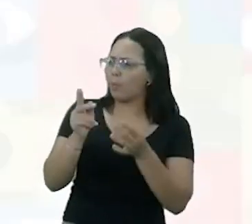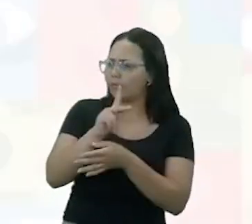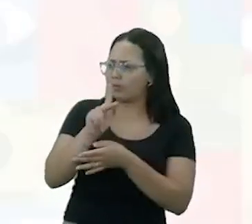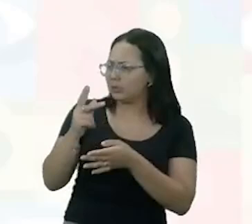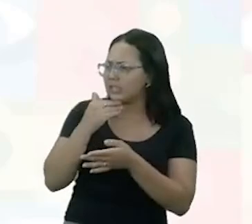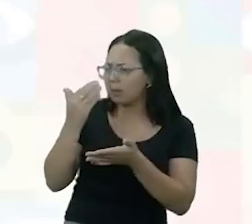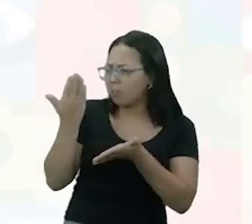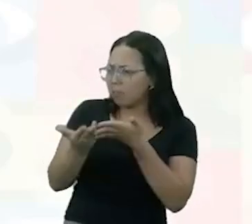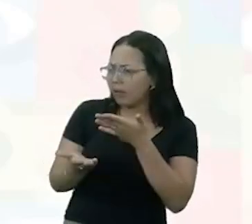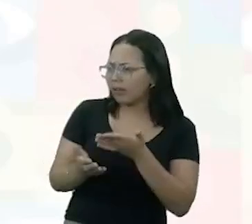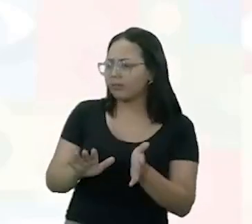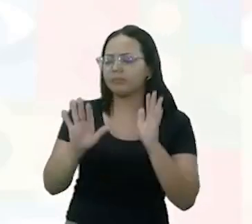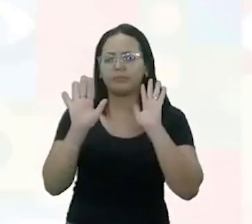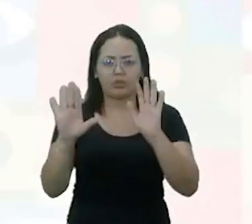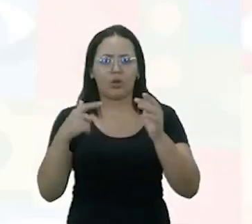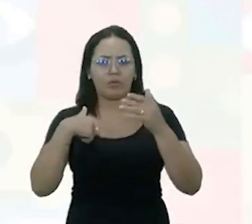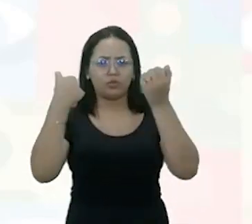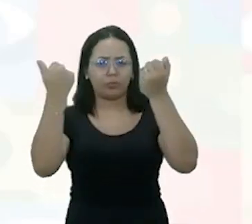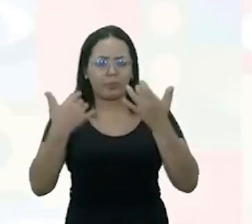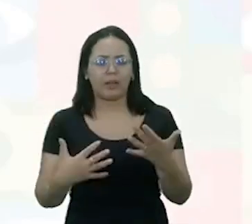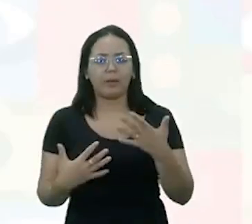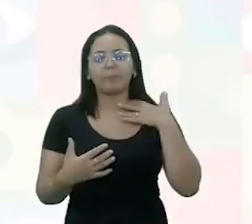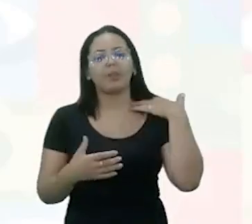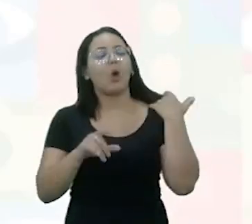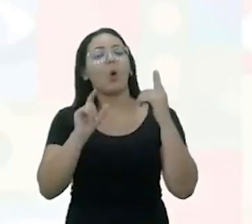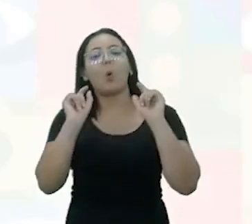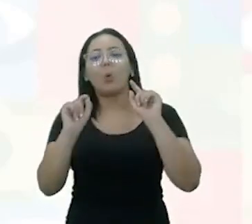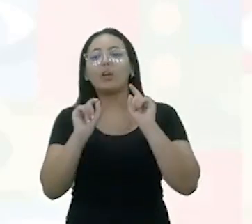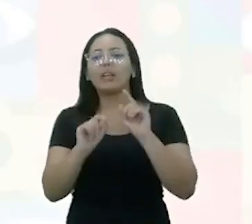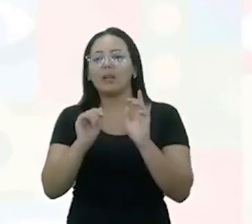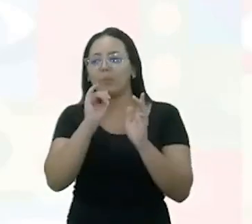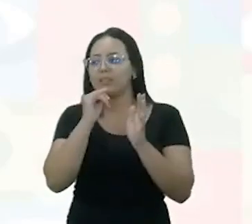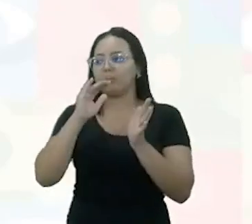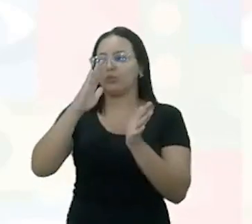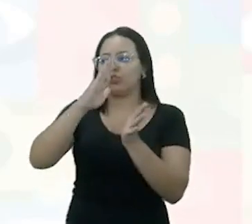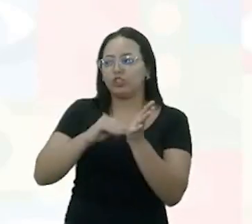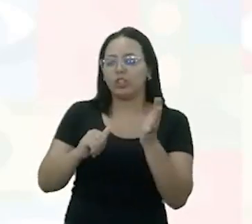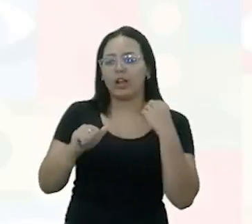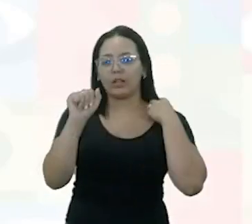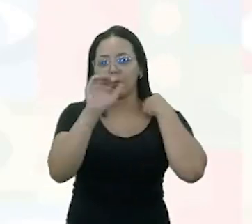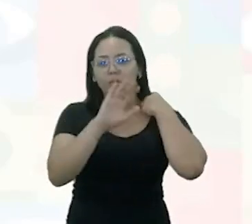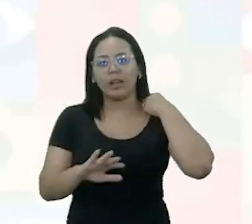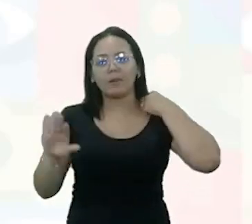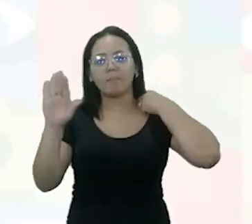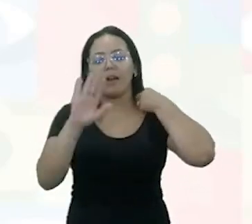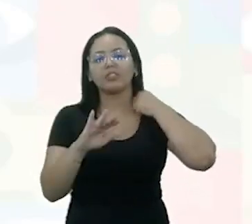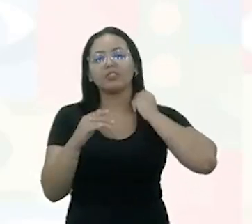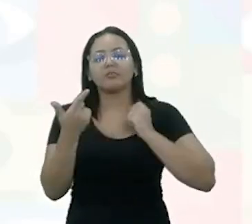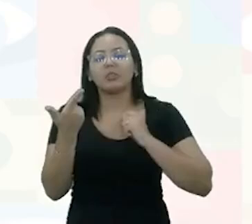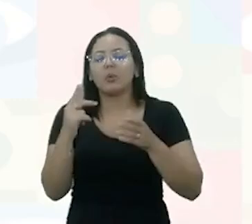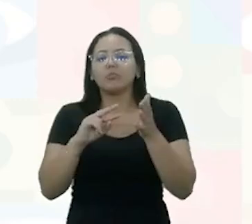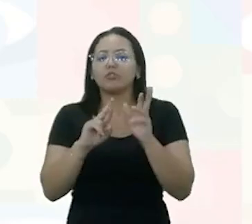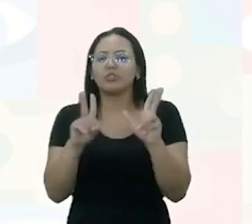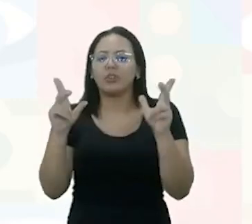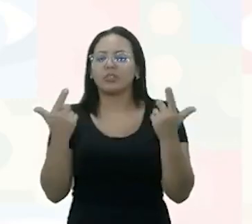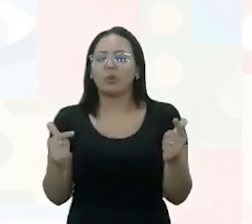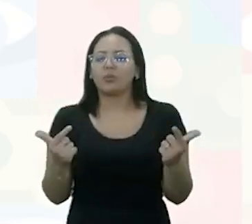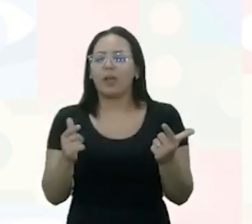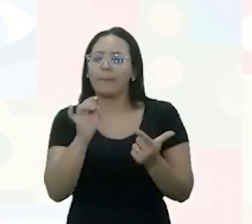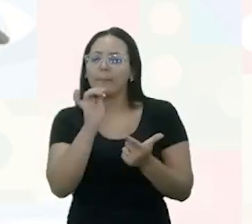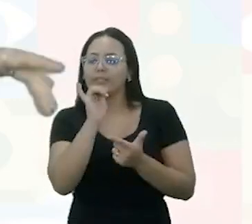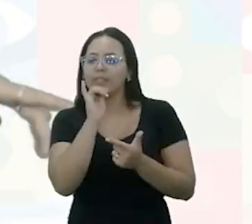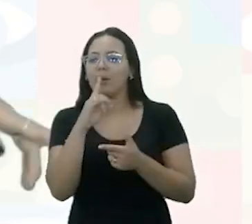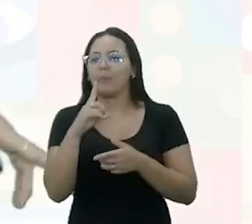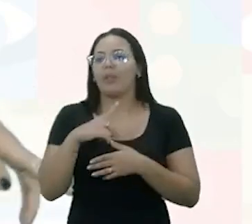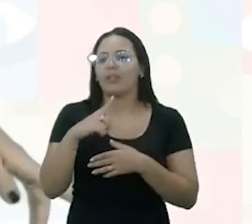perda? Eu vou dizer assim, o que é tirado da imagem não vai fazer a diferença. Um exemplo, a gente